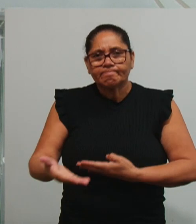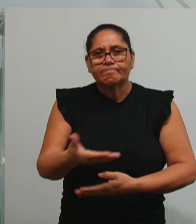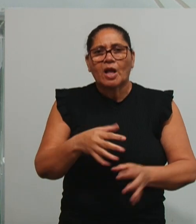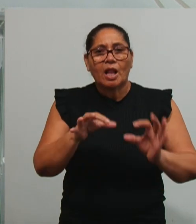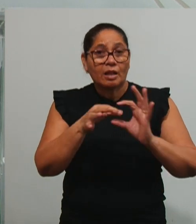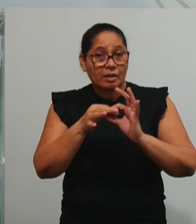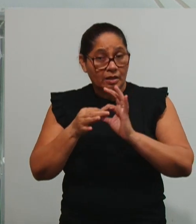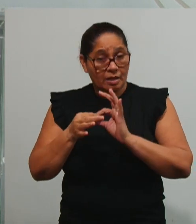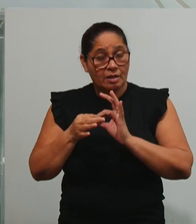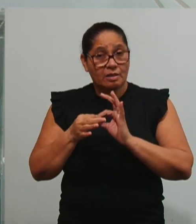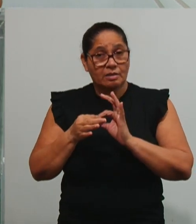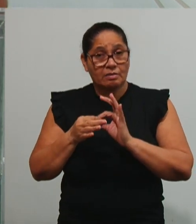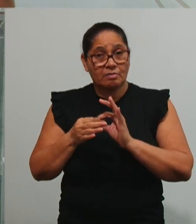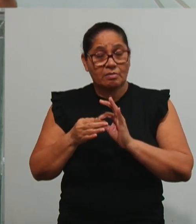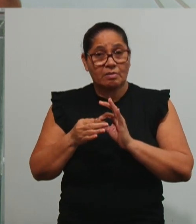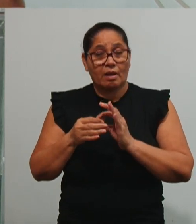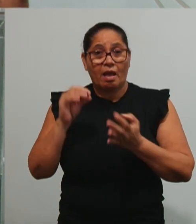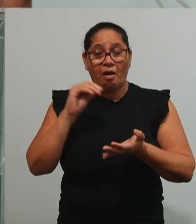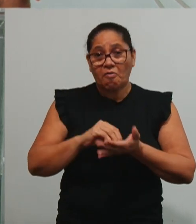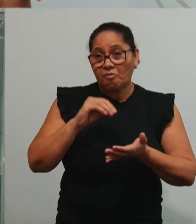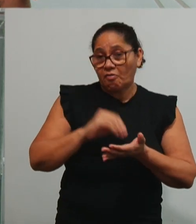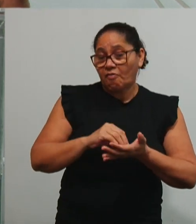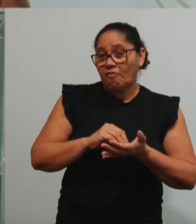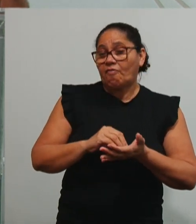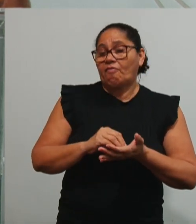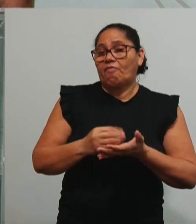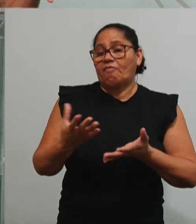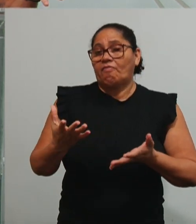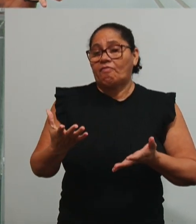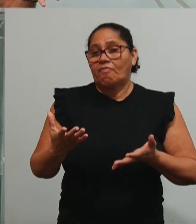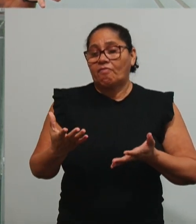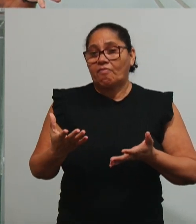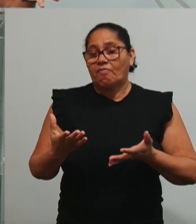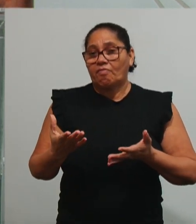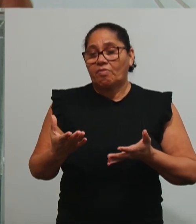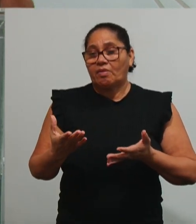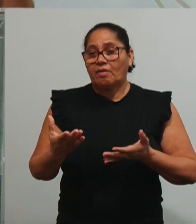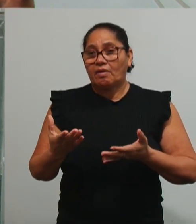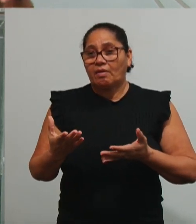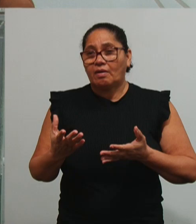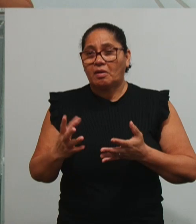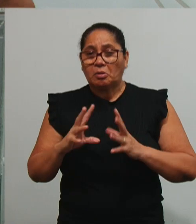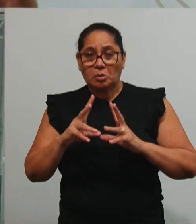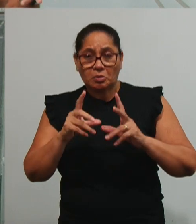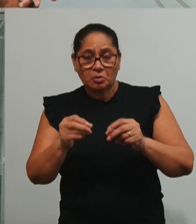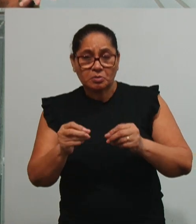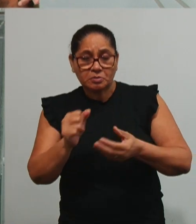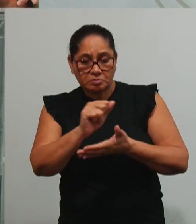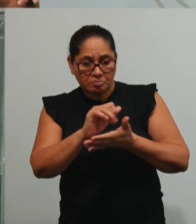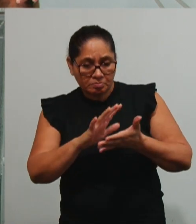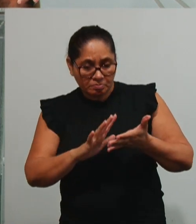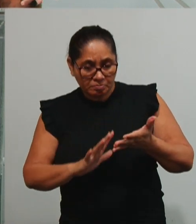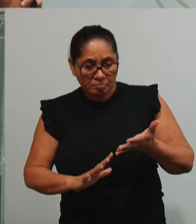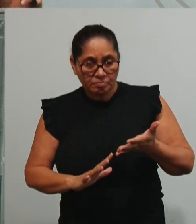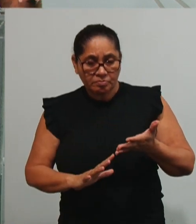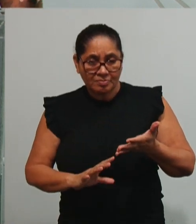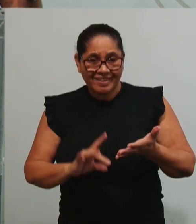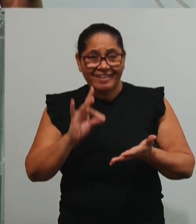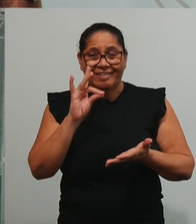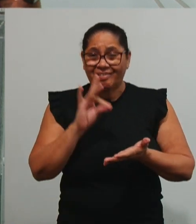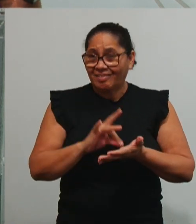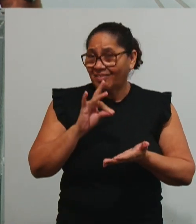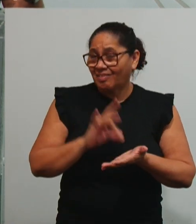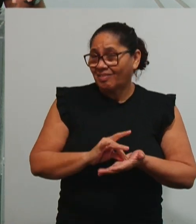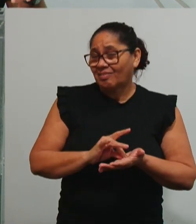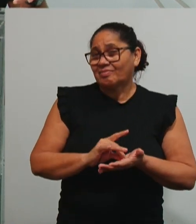a ausência do planejamento leva à desarticulação total das atividades, né? Isso é puramente real no